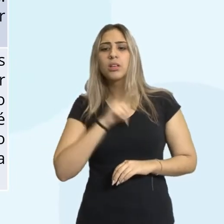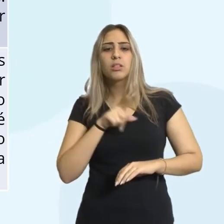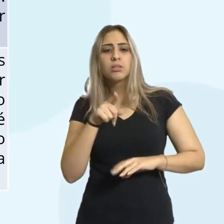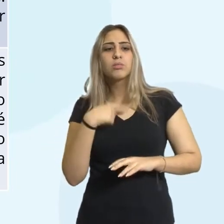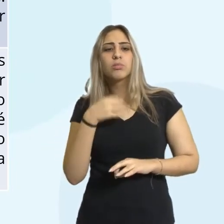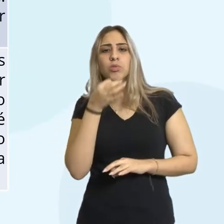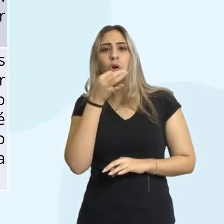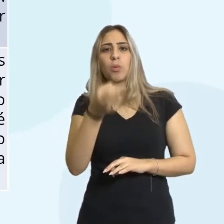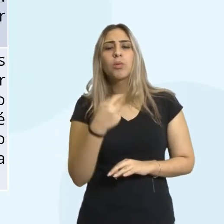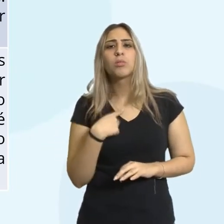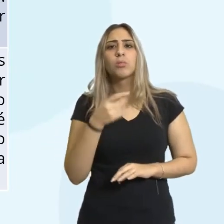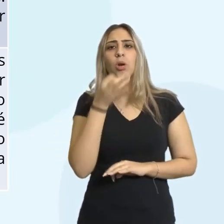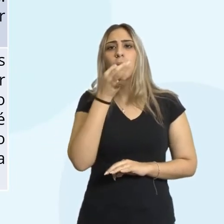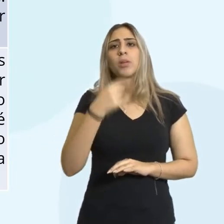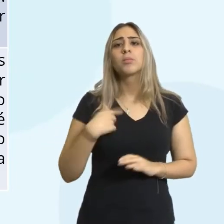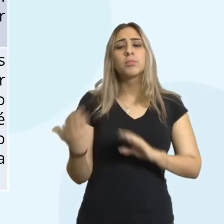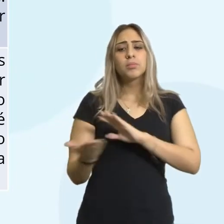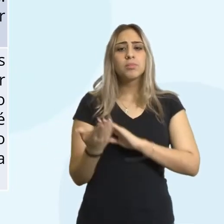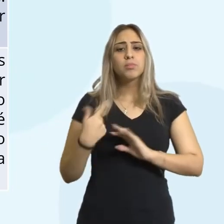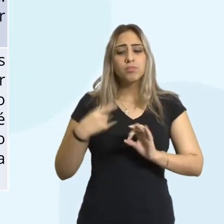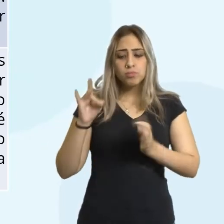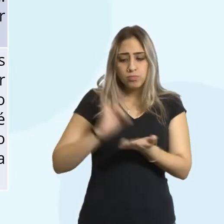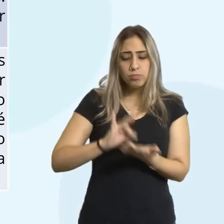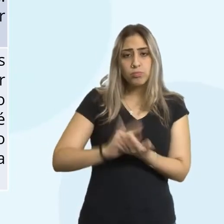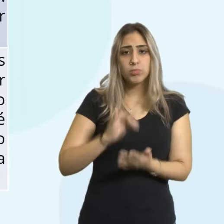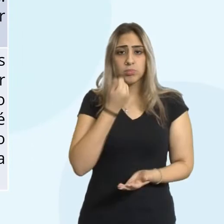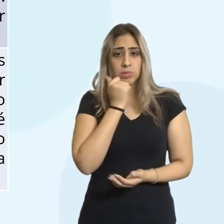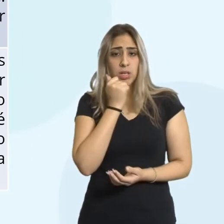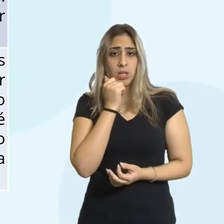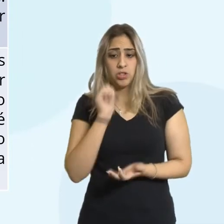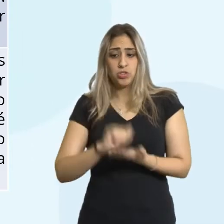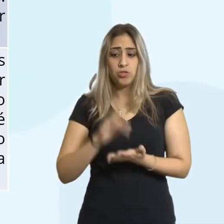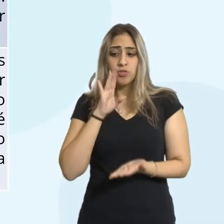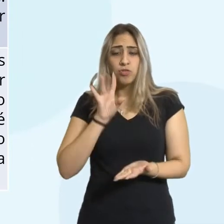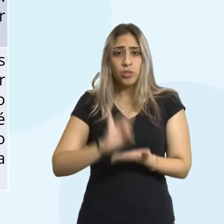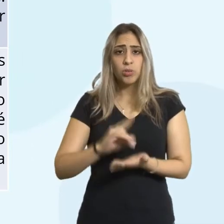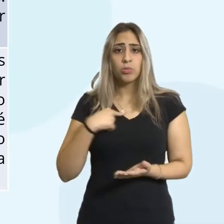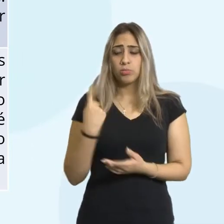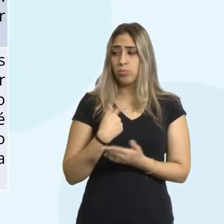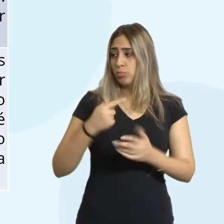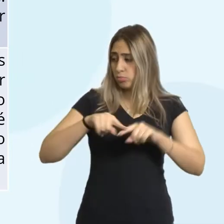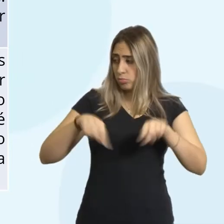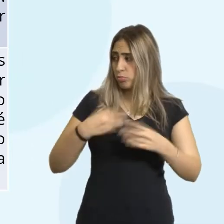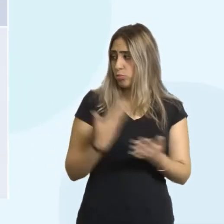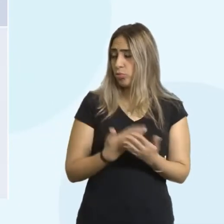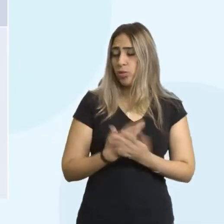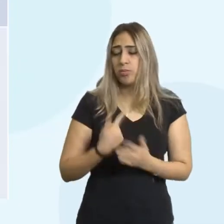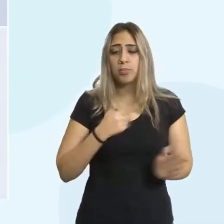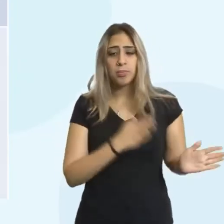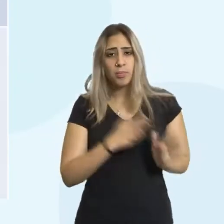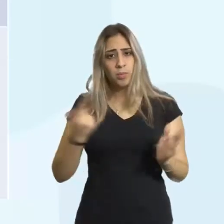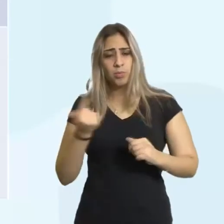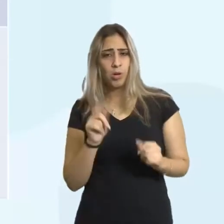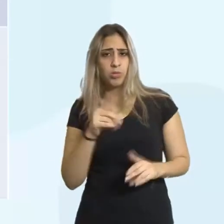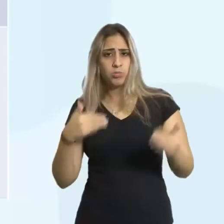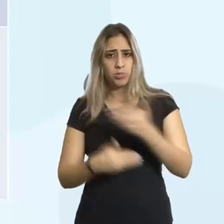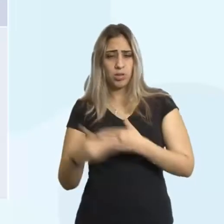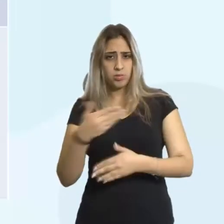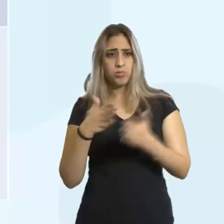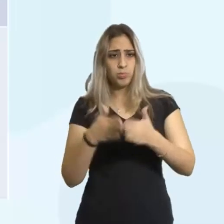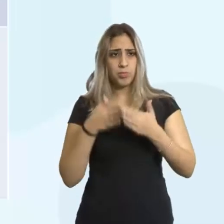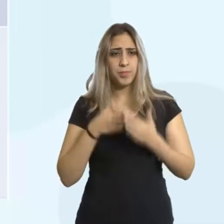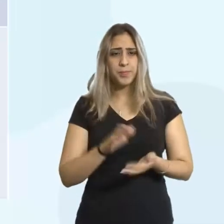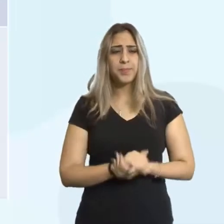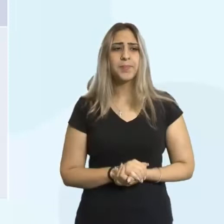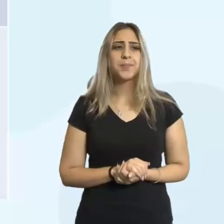argumento os argumentos tem que ser baseados em fatos científicos Afinal Estamos numa Unidade Escolar né passando para o próximo slide por